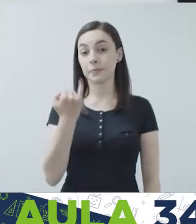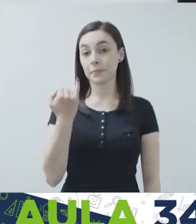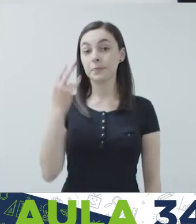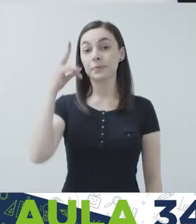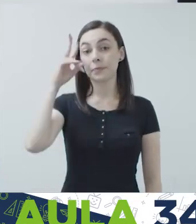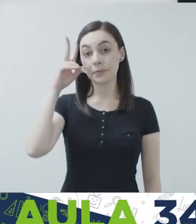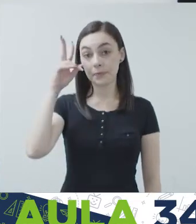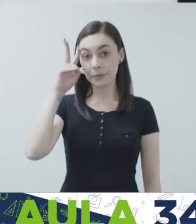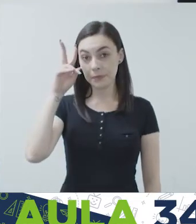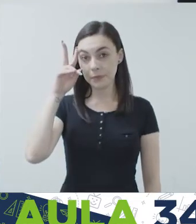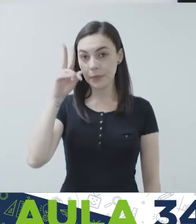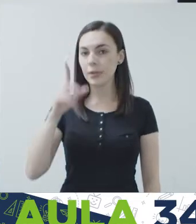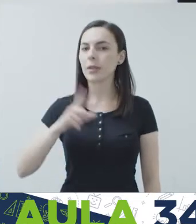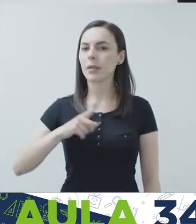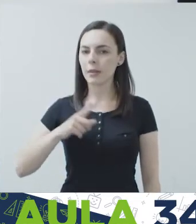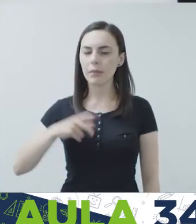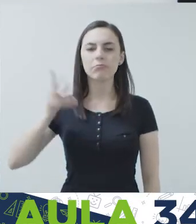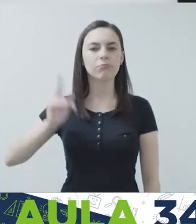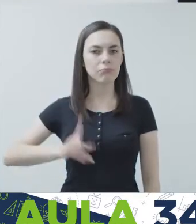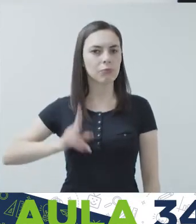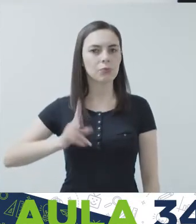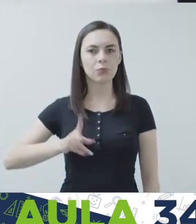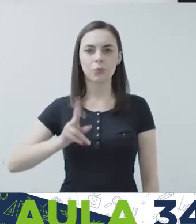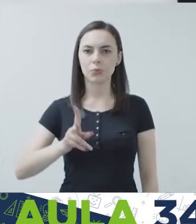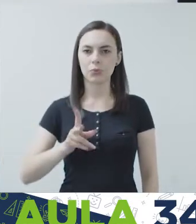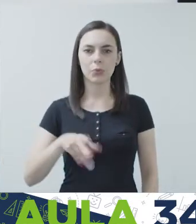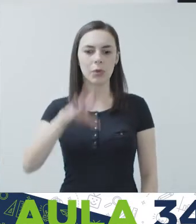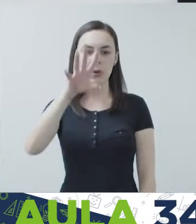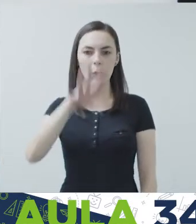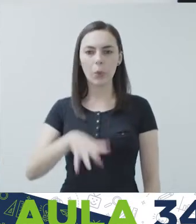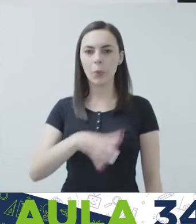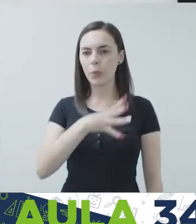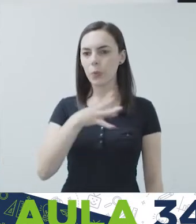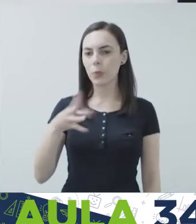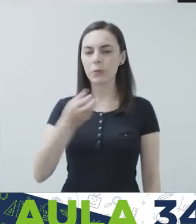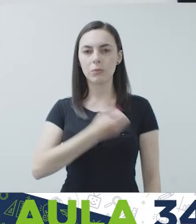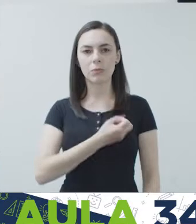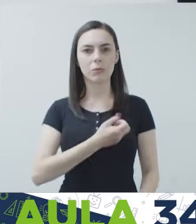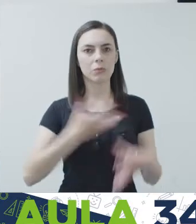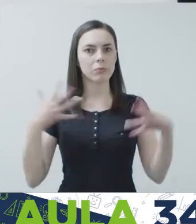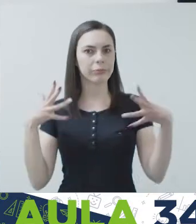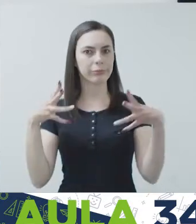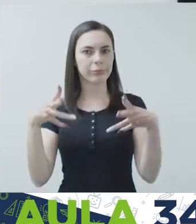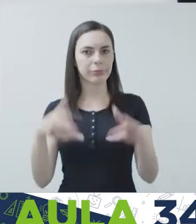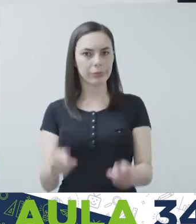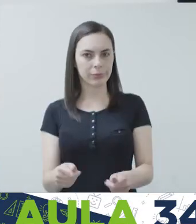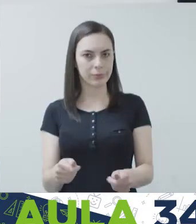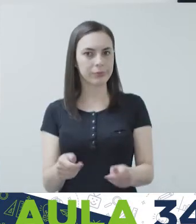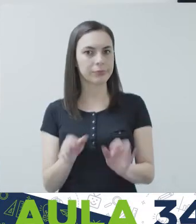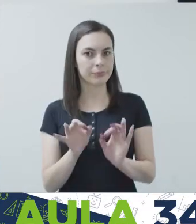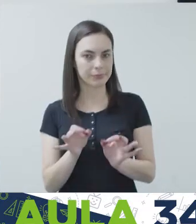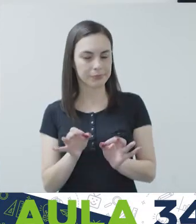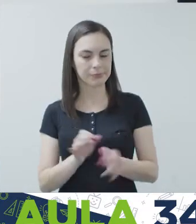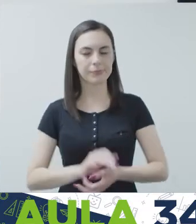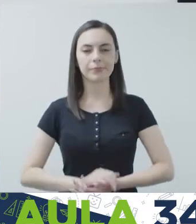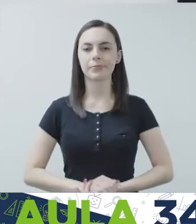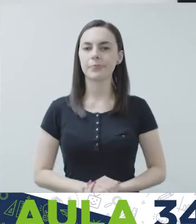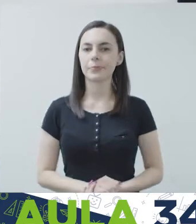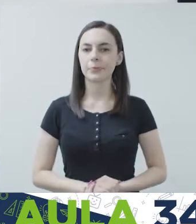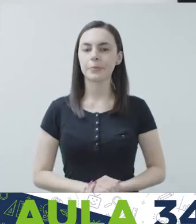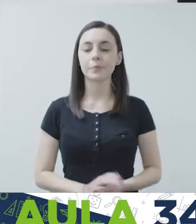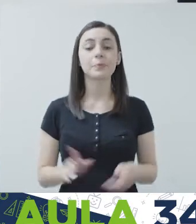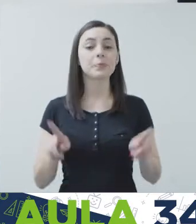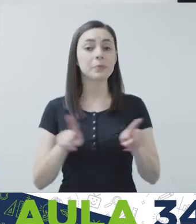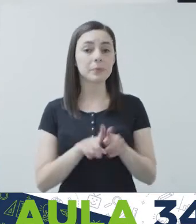que tem mais números. Nós não fizemos o quadro inteiro aqui, não é verdade? Também quero que